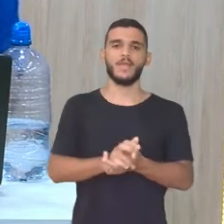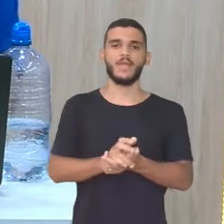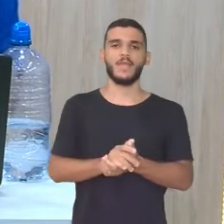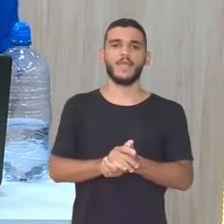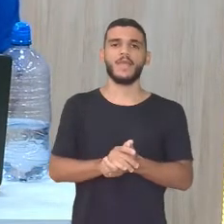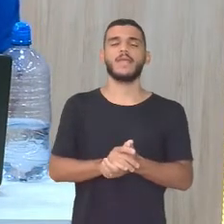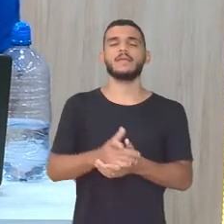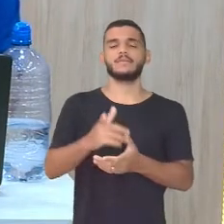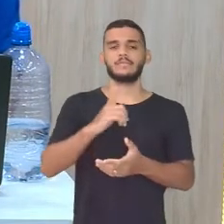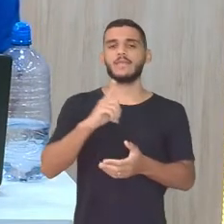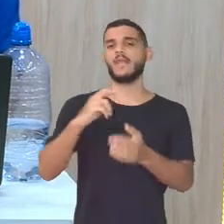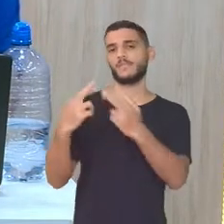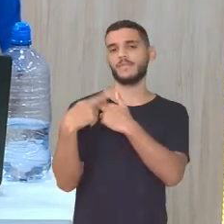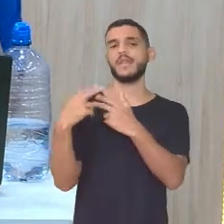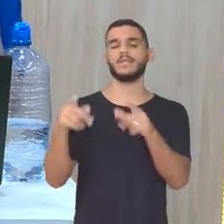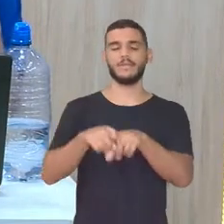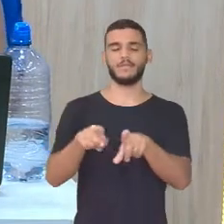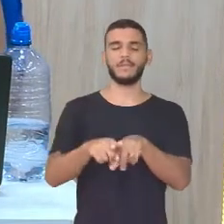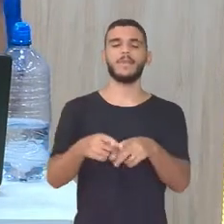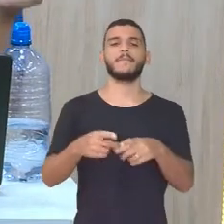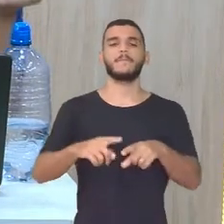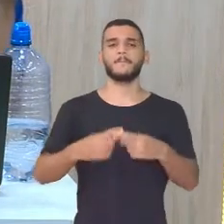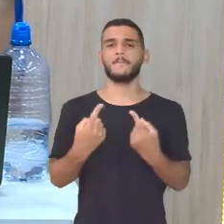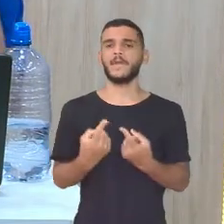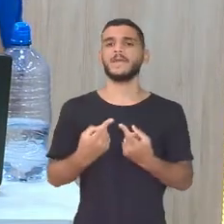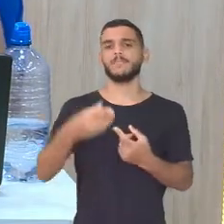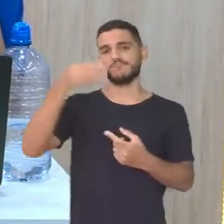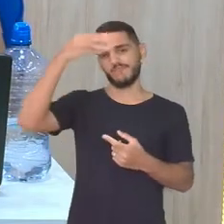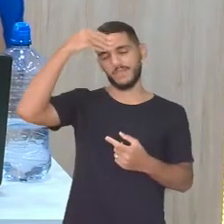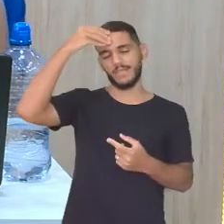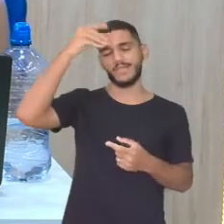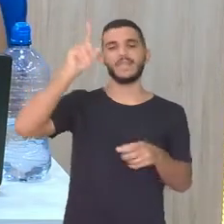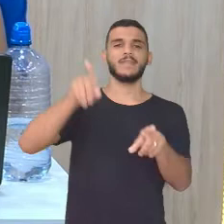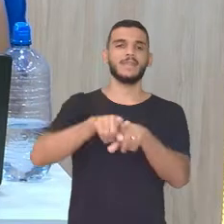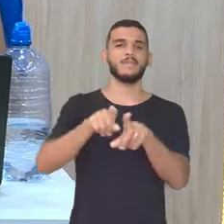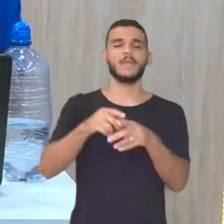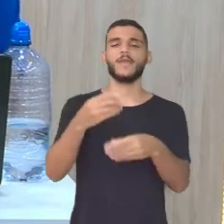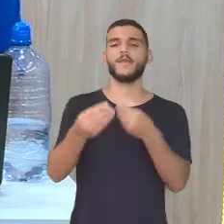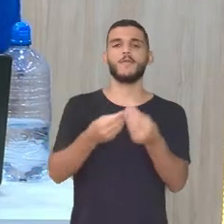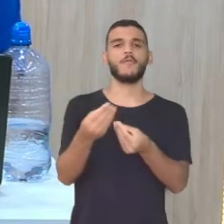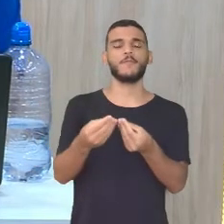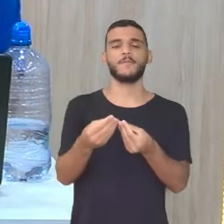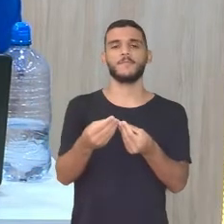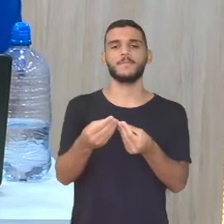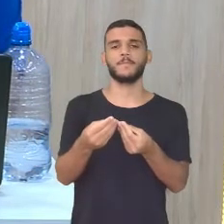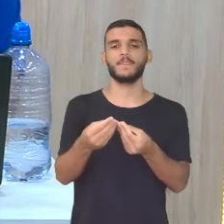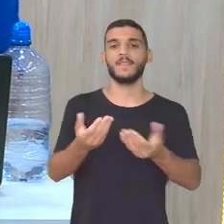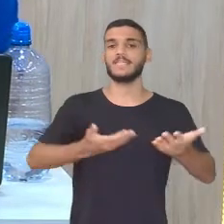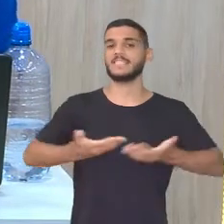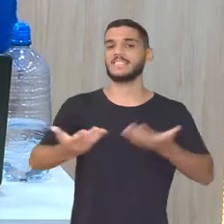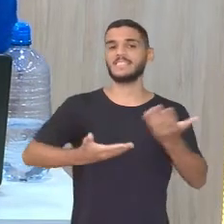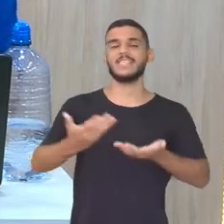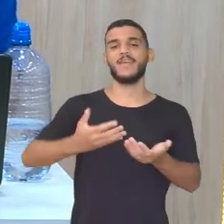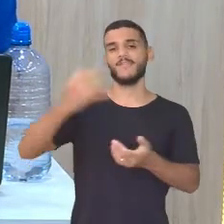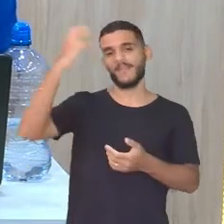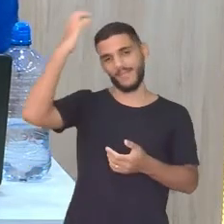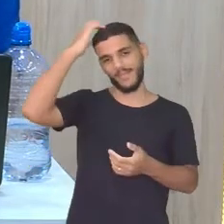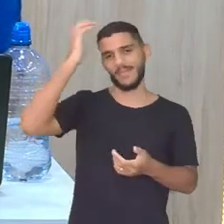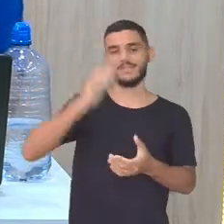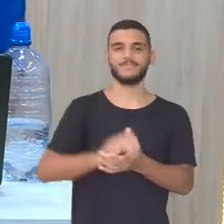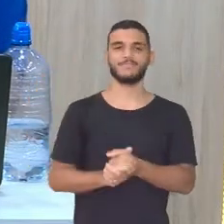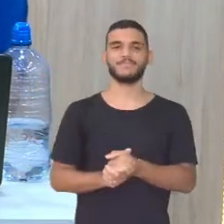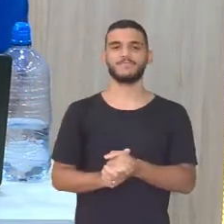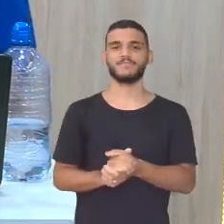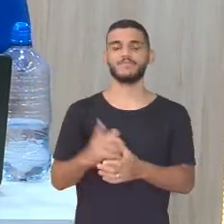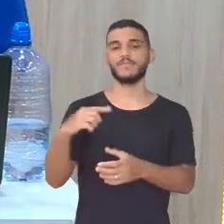ou não, né? Visto que ela era uma fada, mas era também madrinha da princesa, mas é súdita do rei. É súdita do rei, né? A gente acaba estando